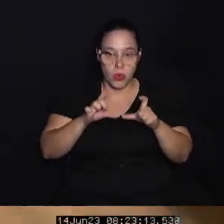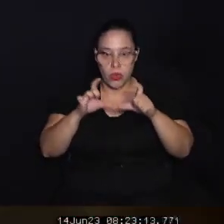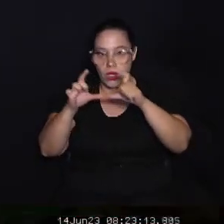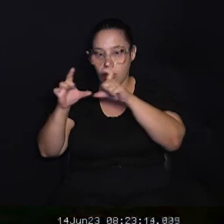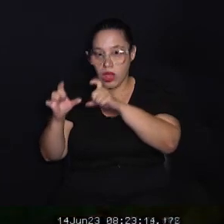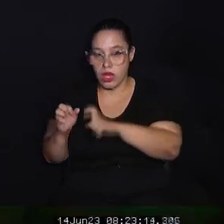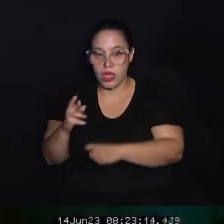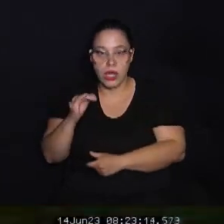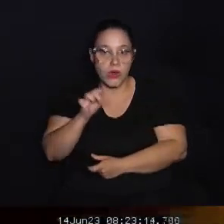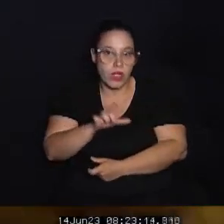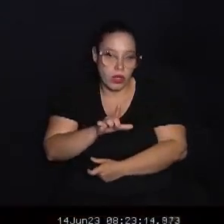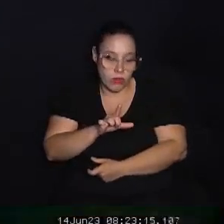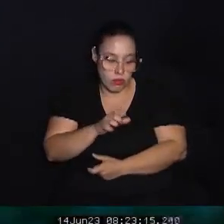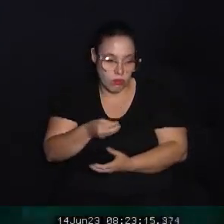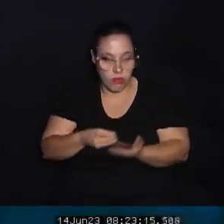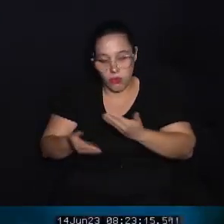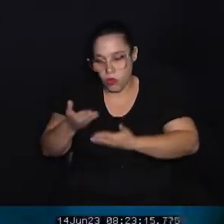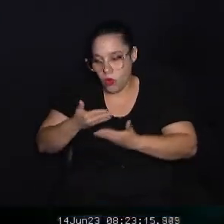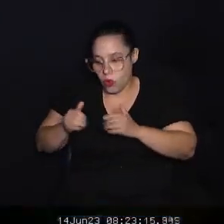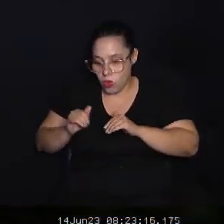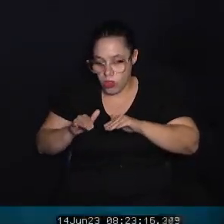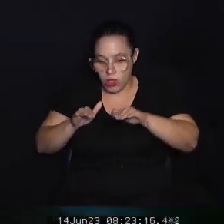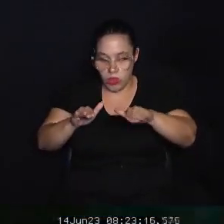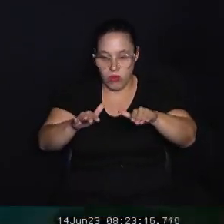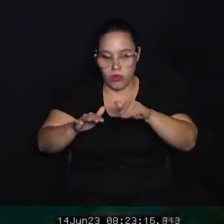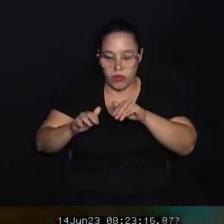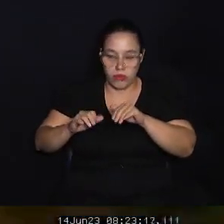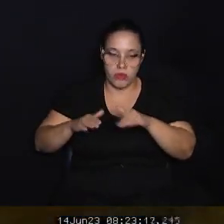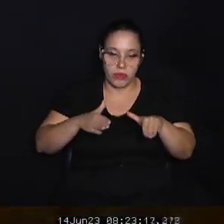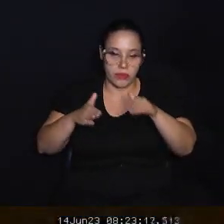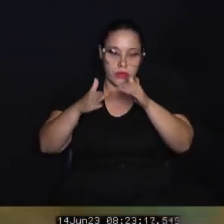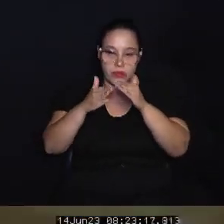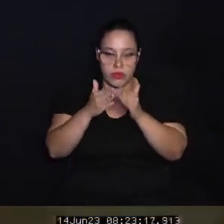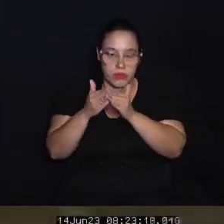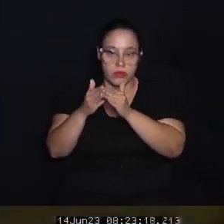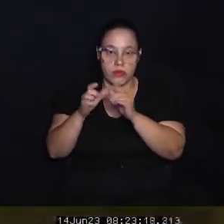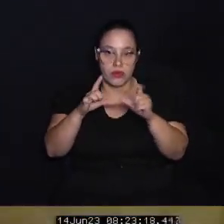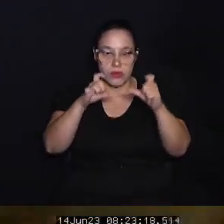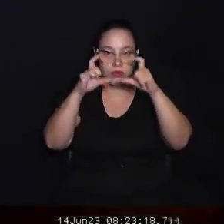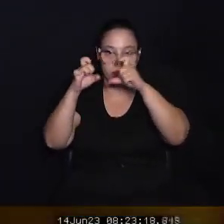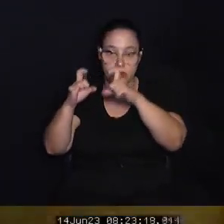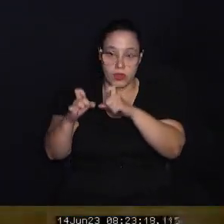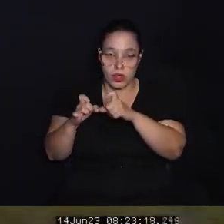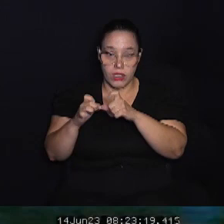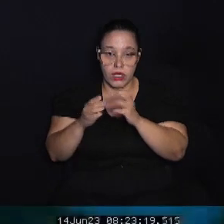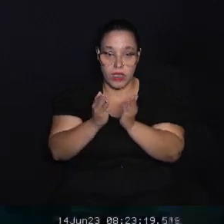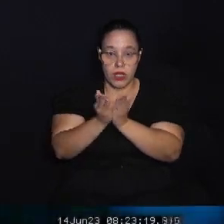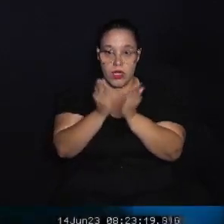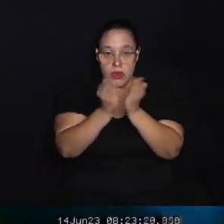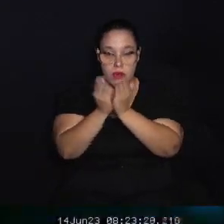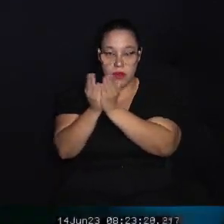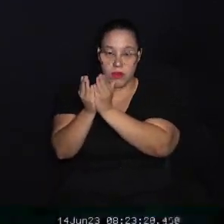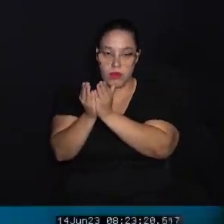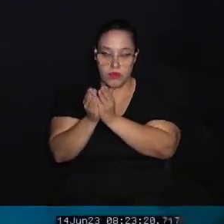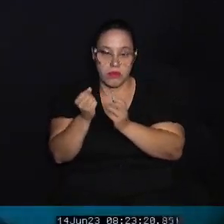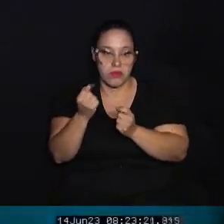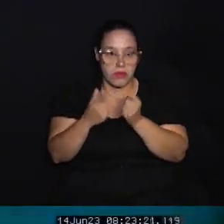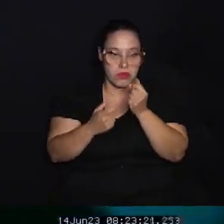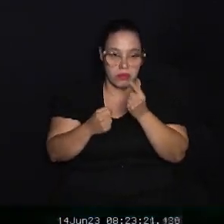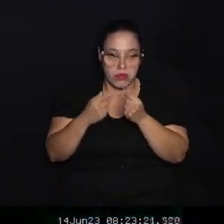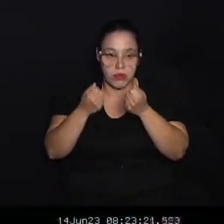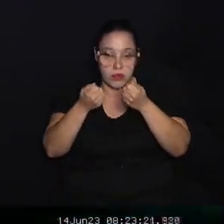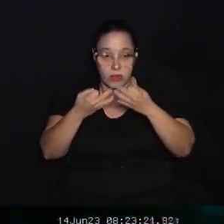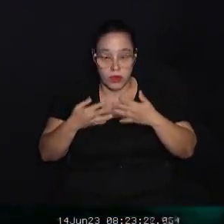aos métodos de mapeamento tradicionais que envolvem lançar veículos subaquáticos ou câmeras instaladas em